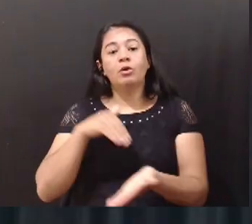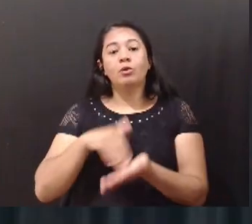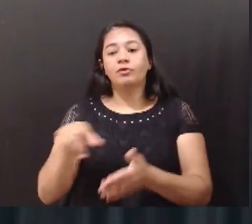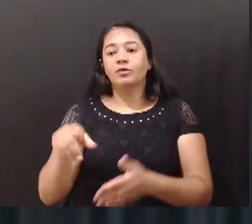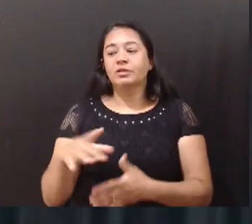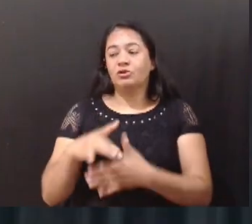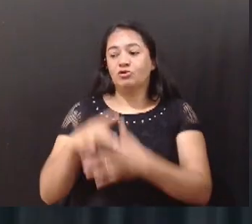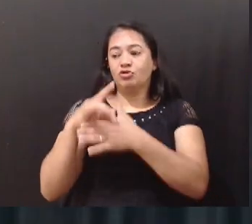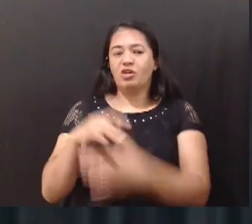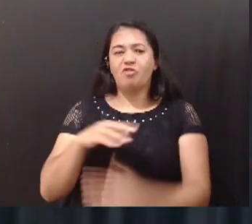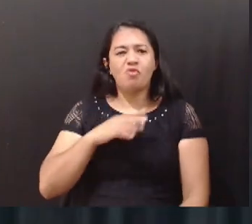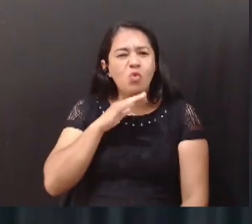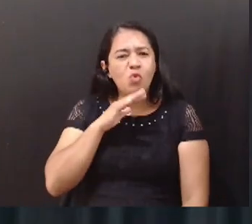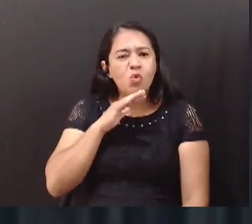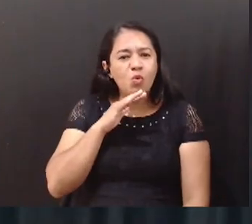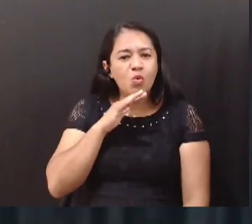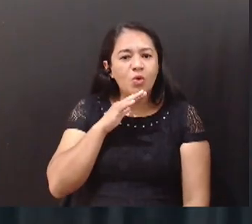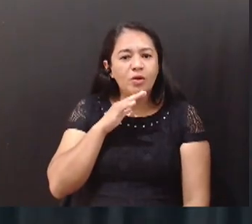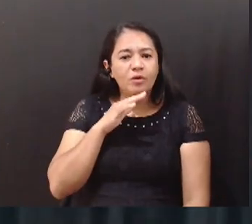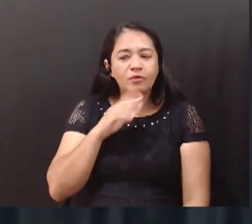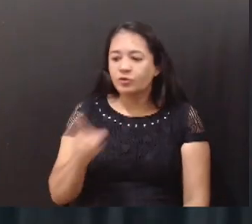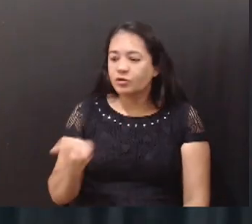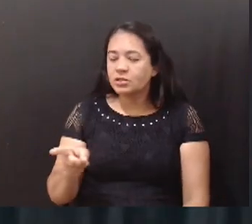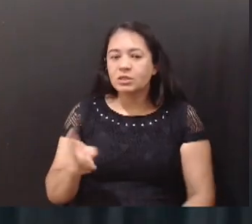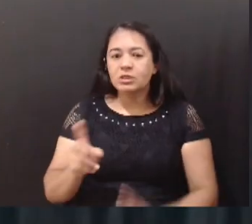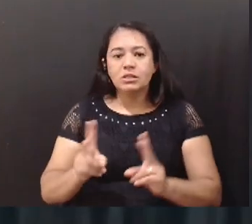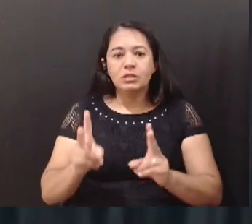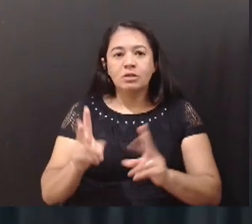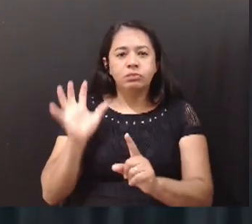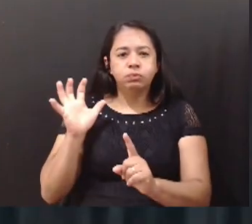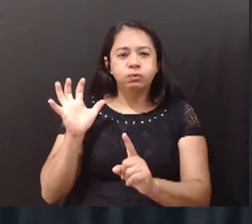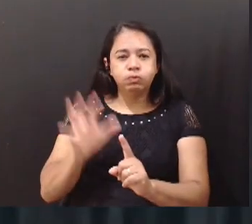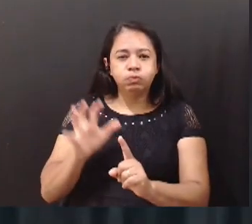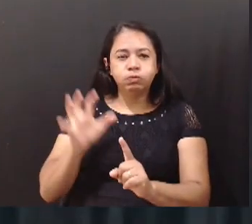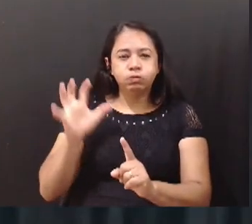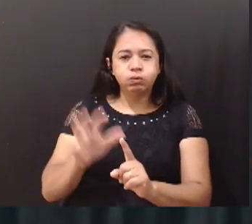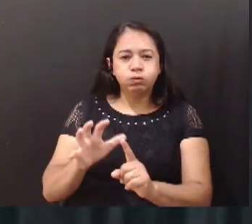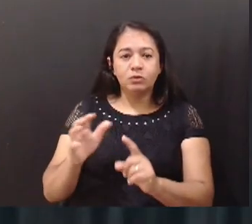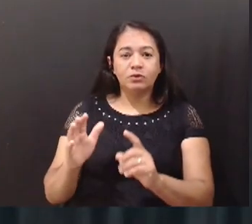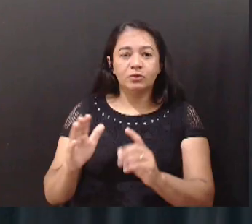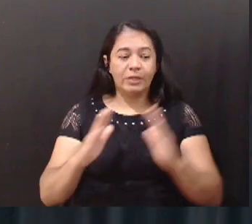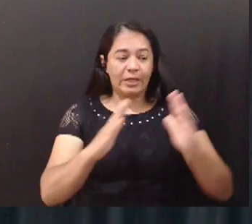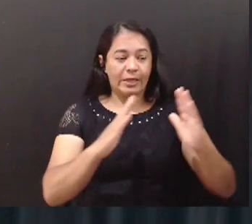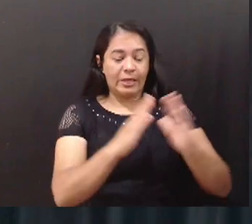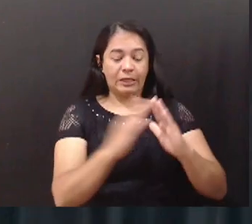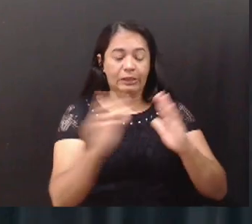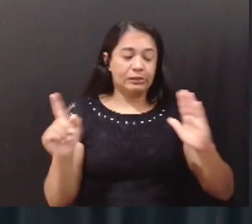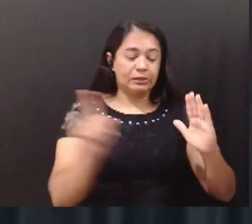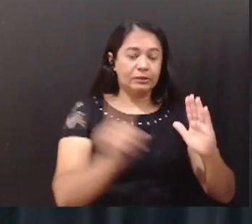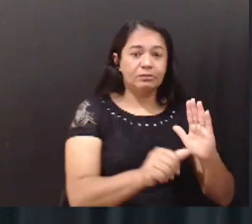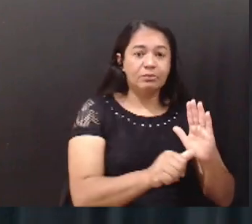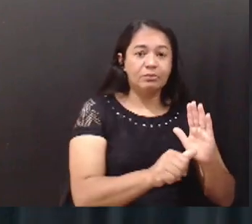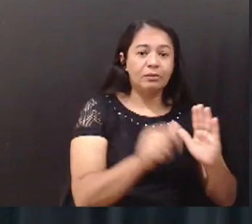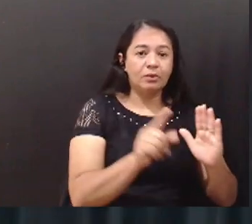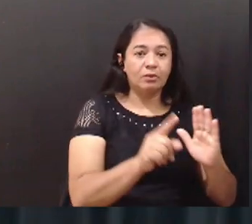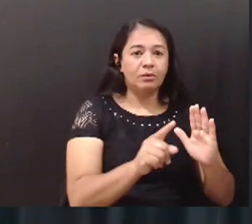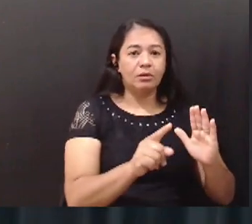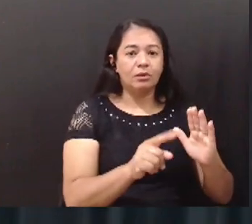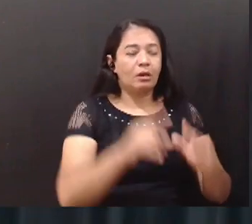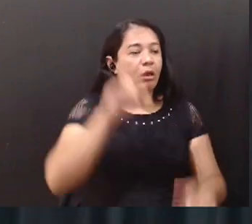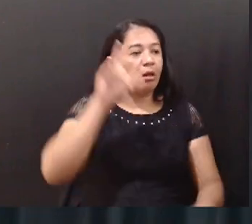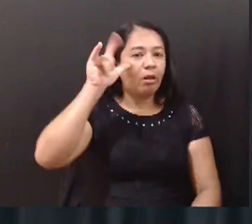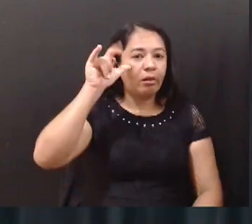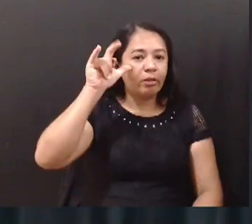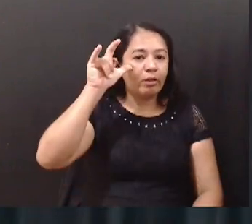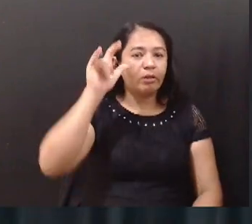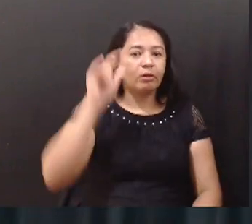ruim. Você está o tempo inteiro sob pressão. Você chega em casa, primeira coisa que você faz, abre o Instagram, TikTok.